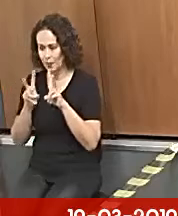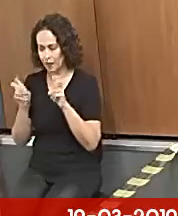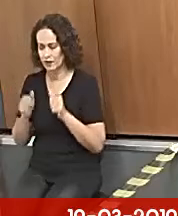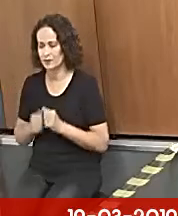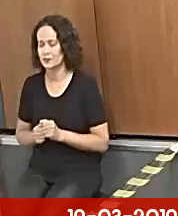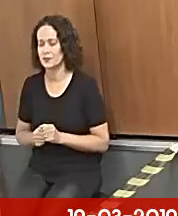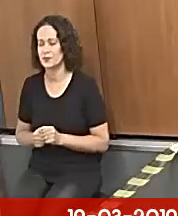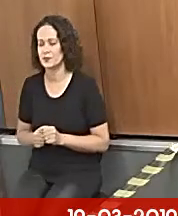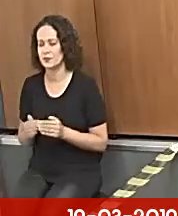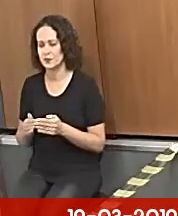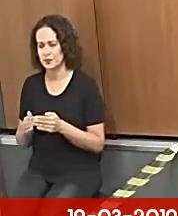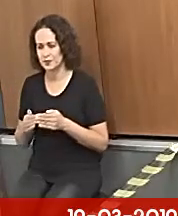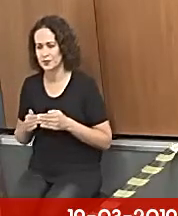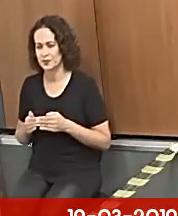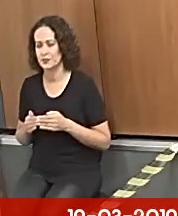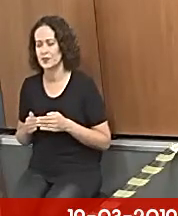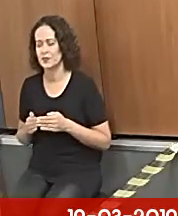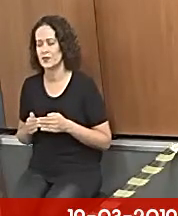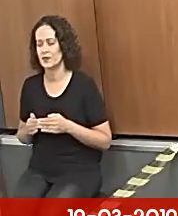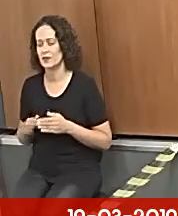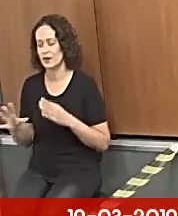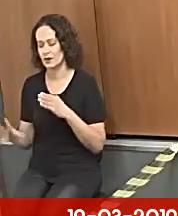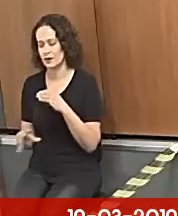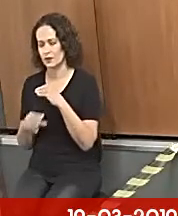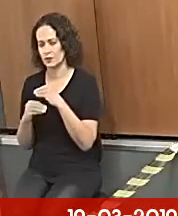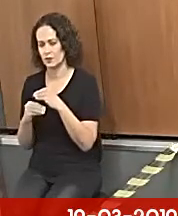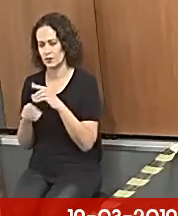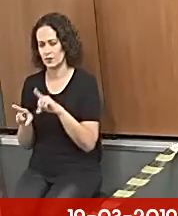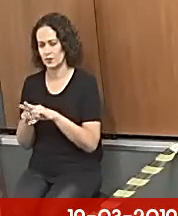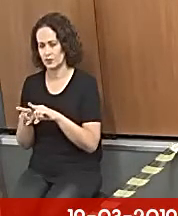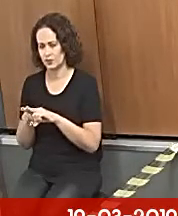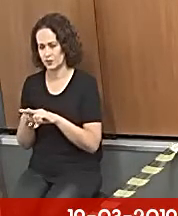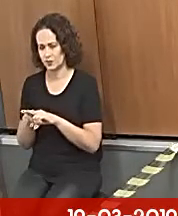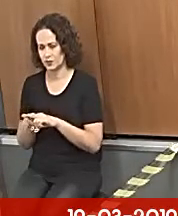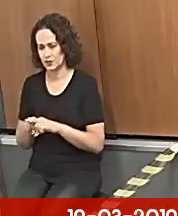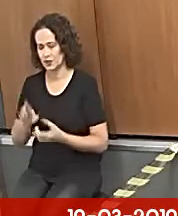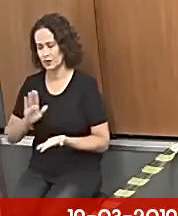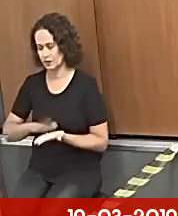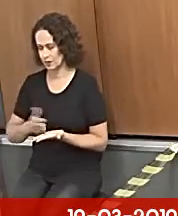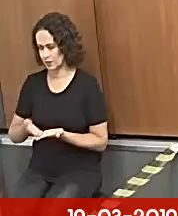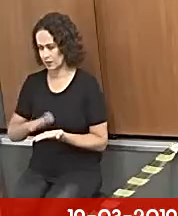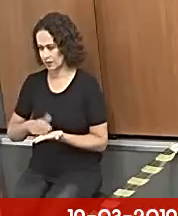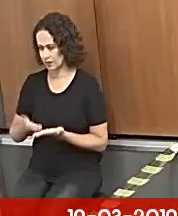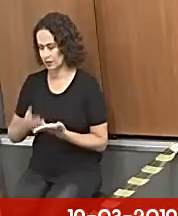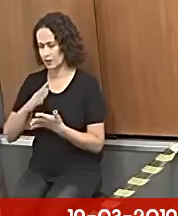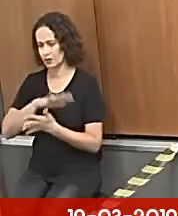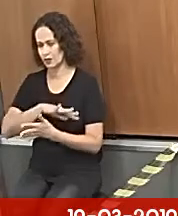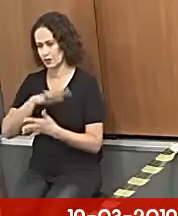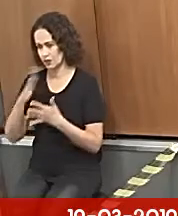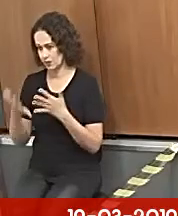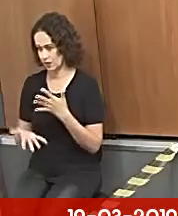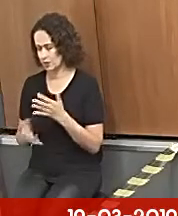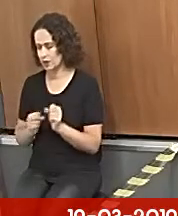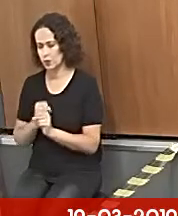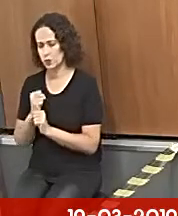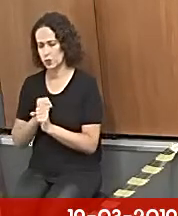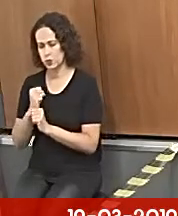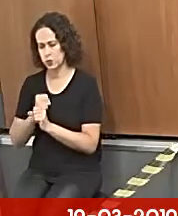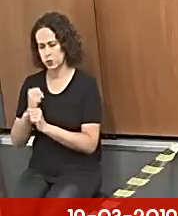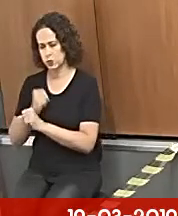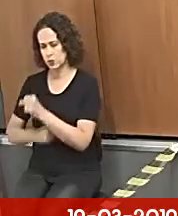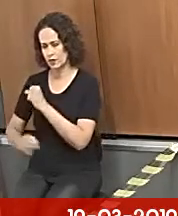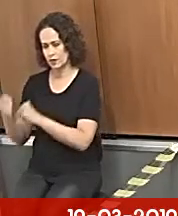uma pena pois não é a respeito da interpretação de libras durante muitos anos atrás